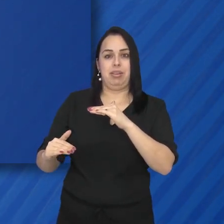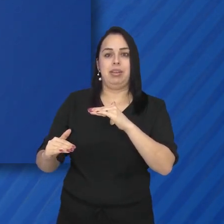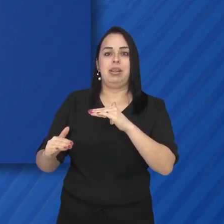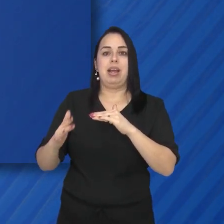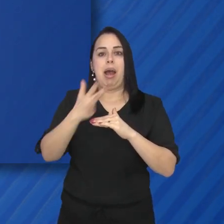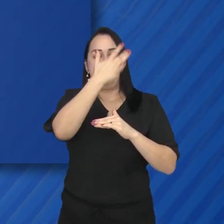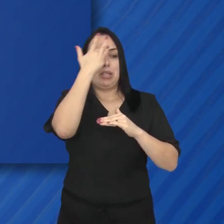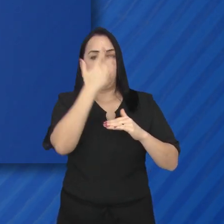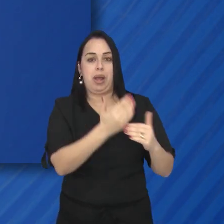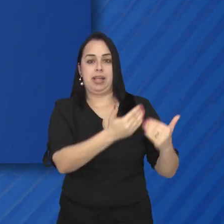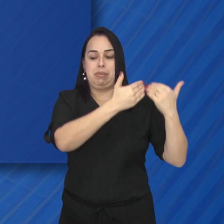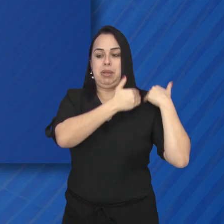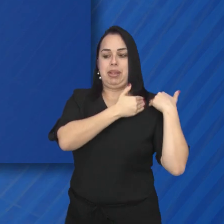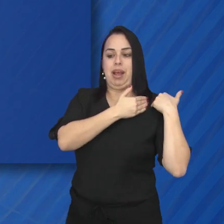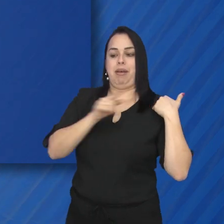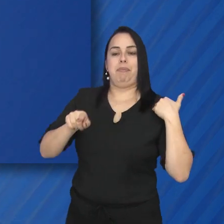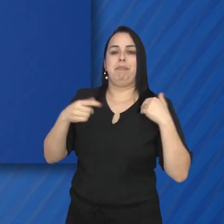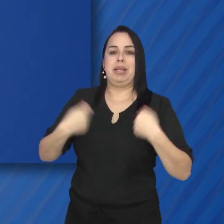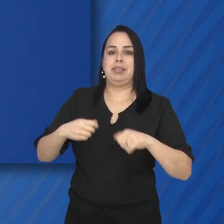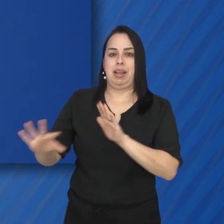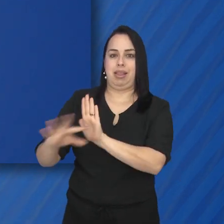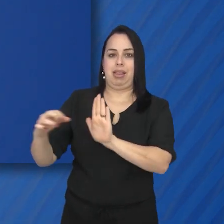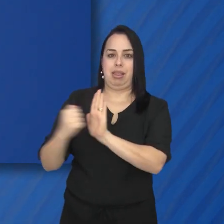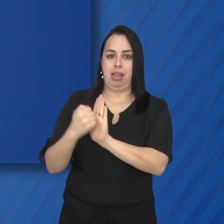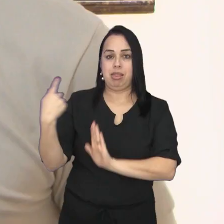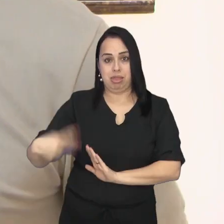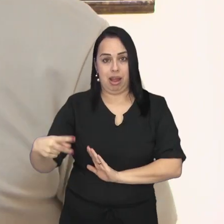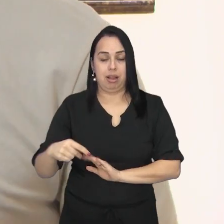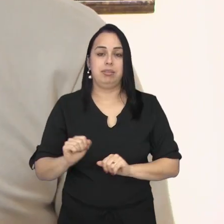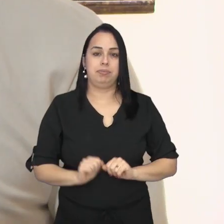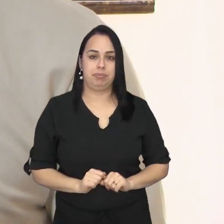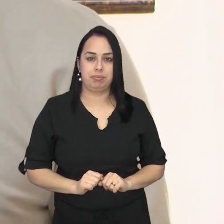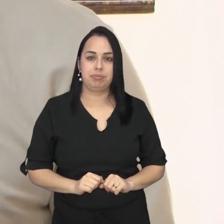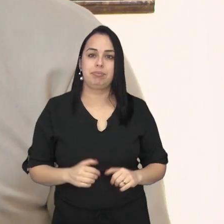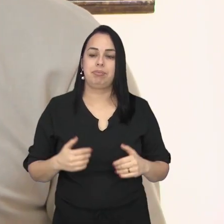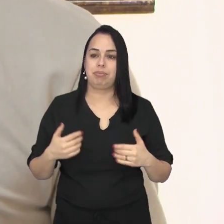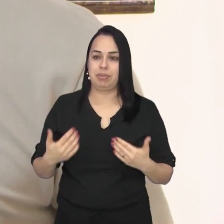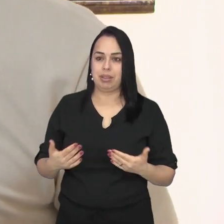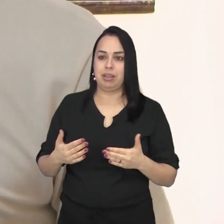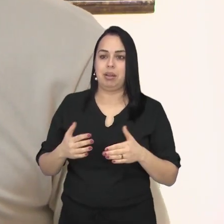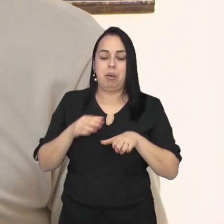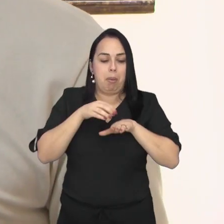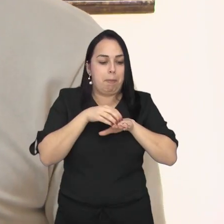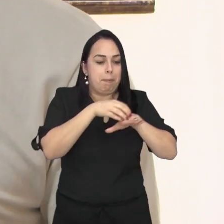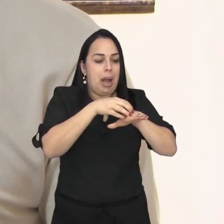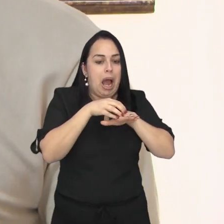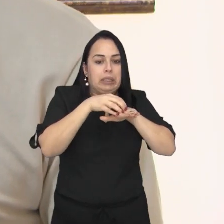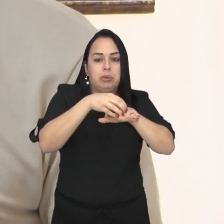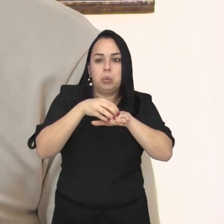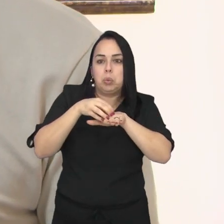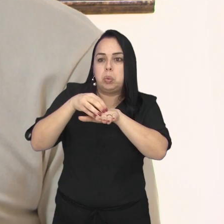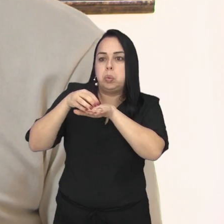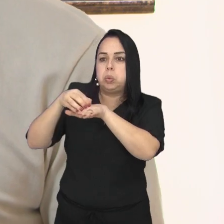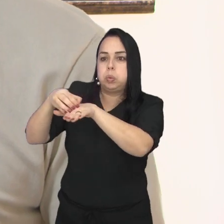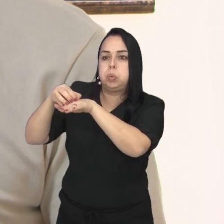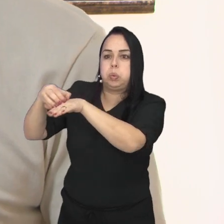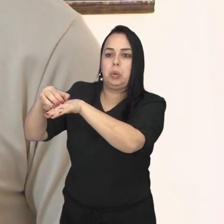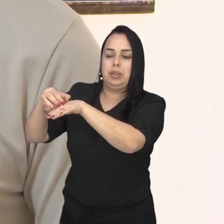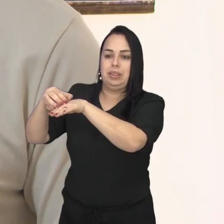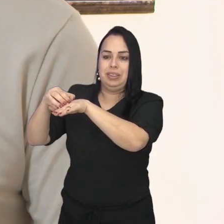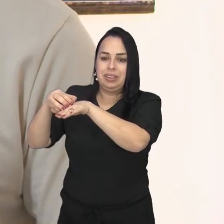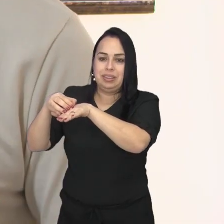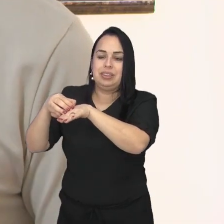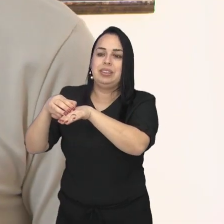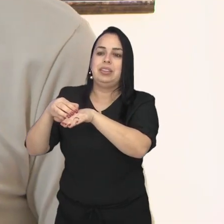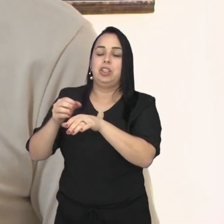idade, caberá ao responsável fazer a inscrição. O pensamento é que ela ande pela cidade toda, por toda a nossa cidade.